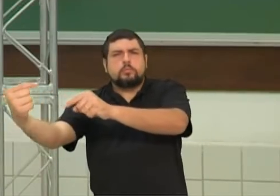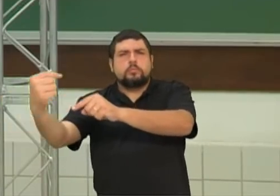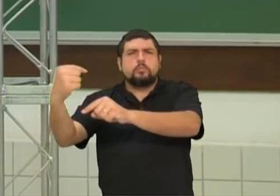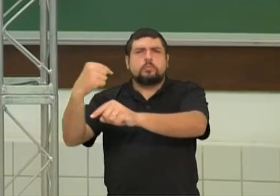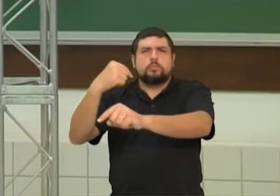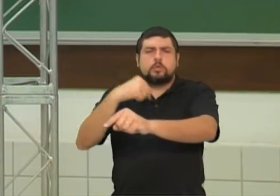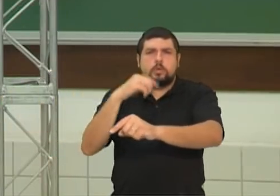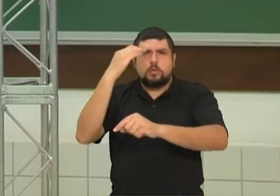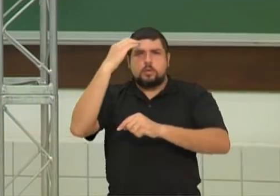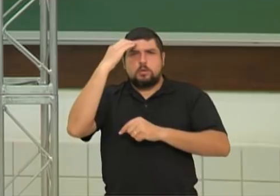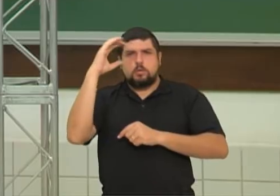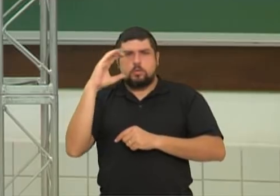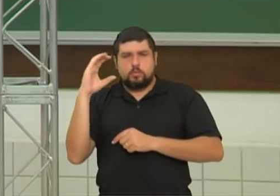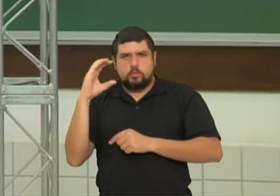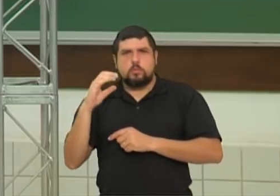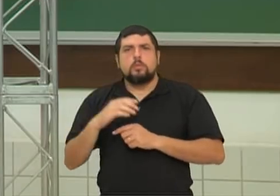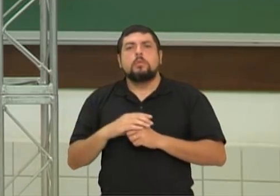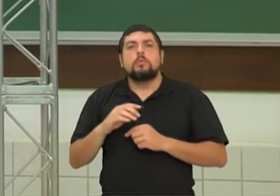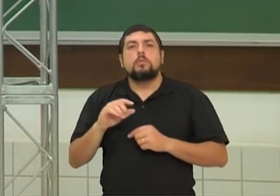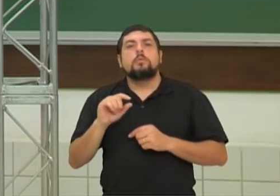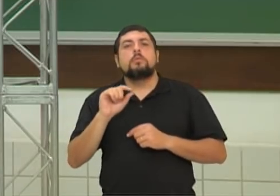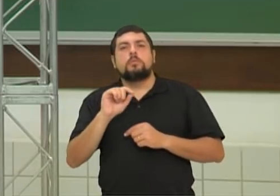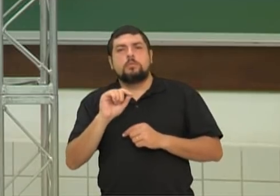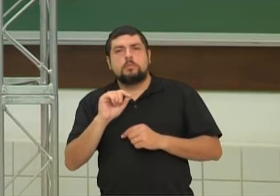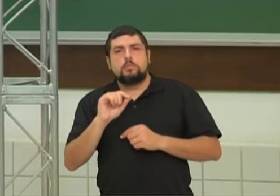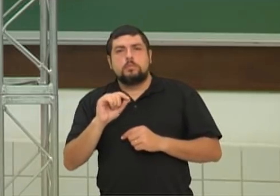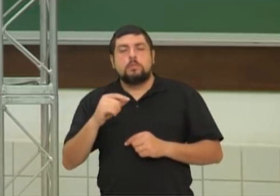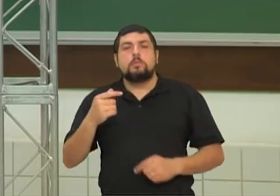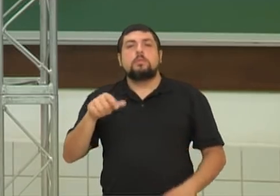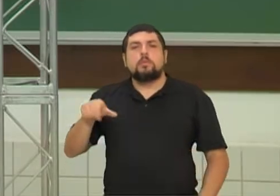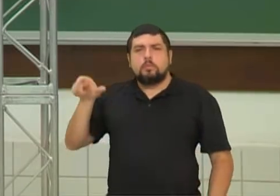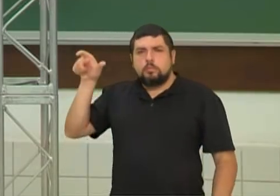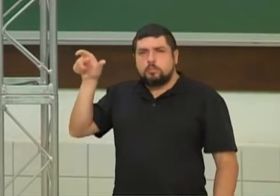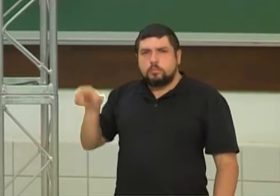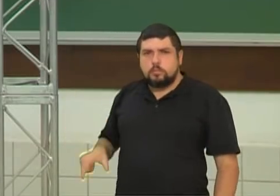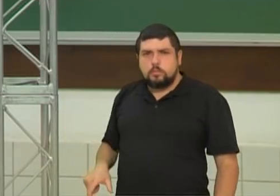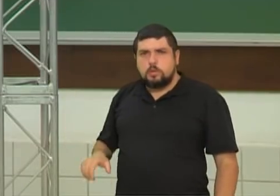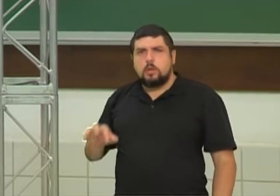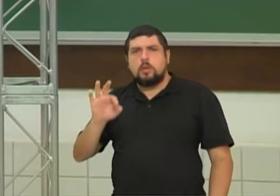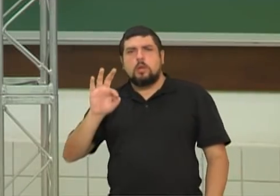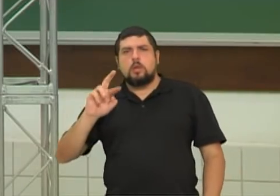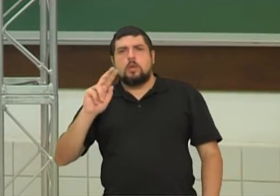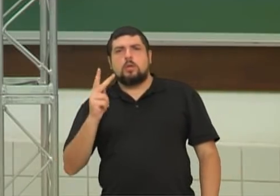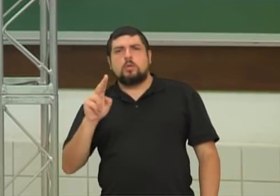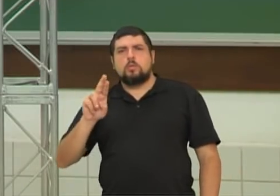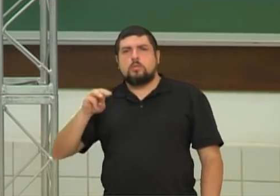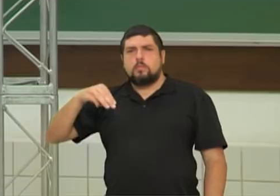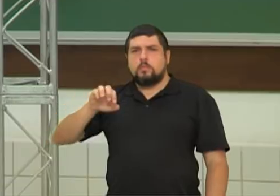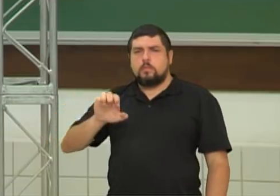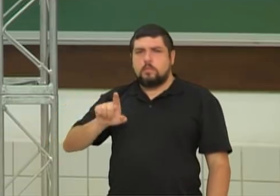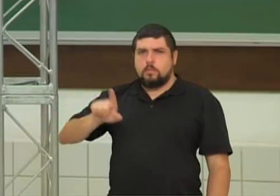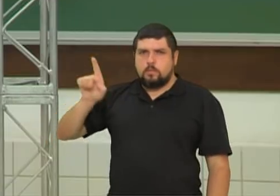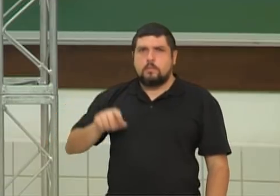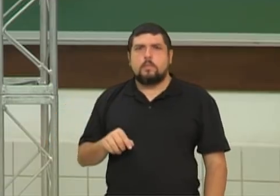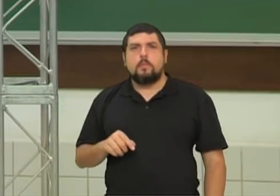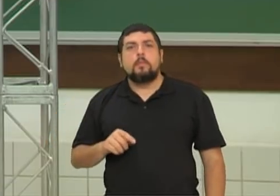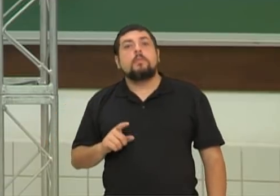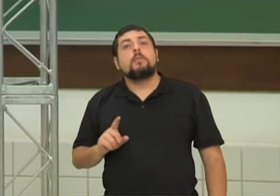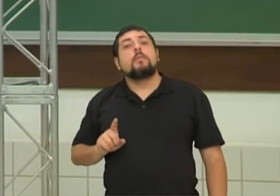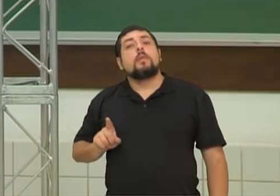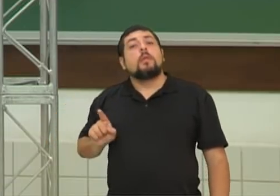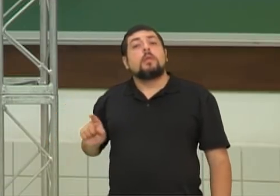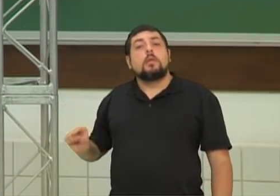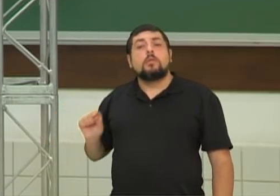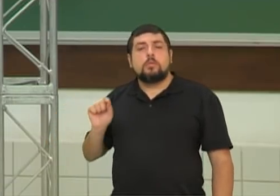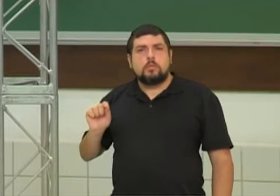Curitiba, e que é atribuído ao grande herói civilizador Guarani Chumé. Dizem que era ali que ele fazia parte do